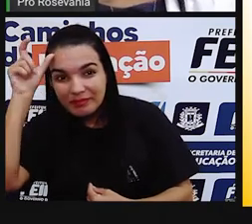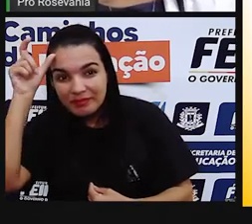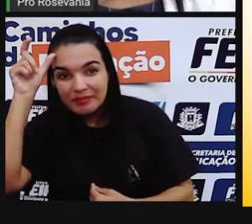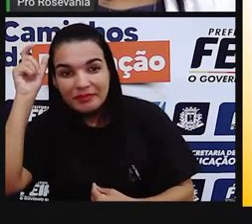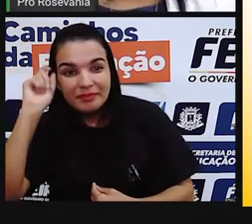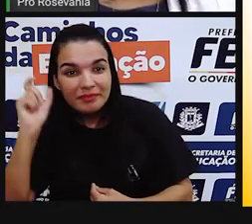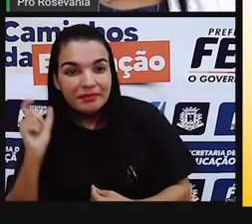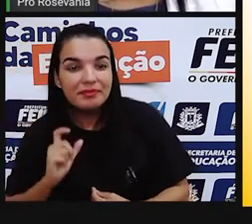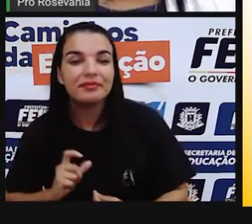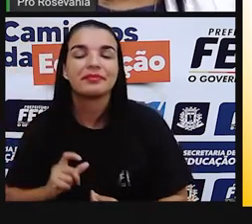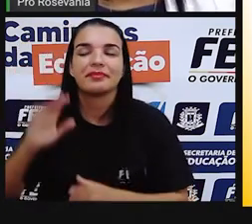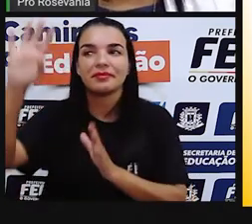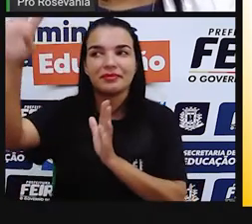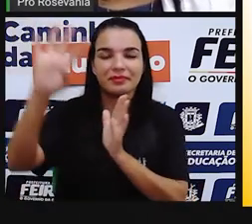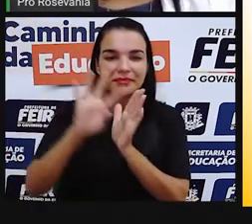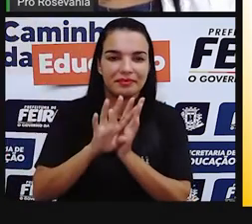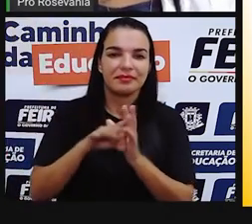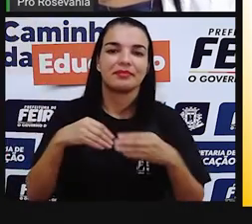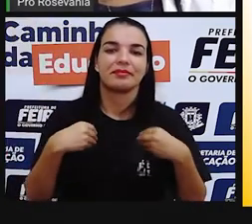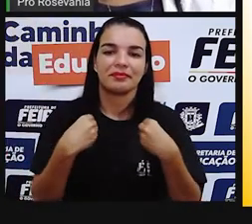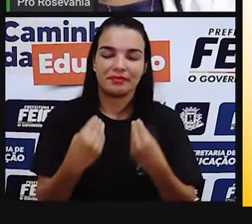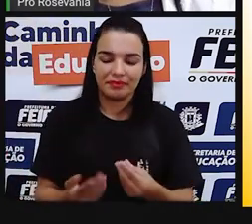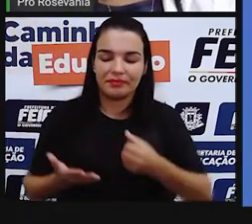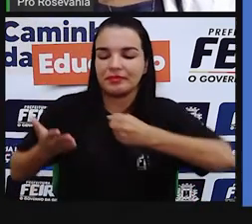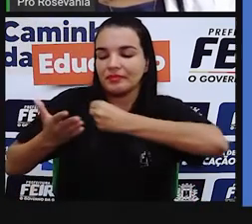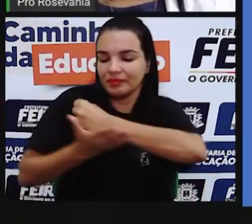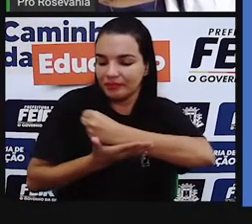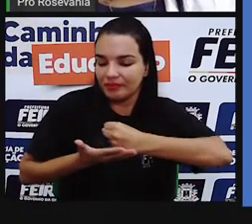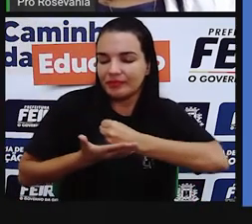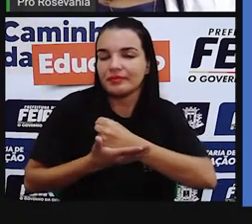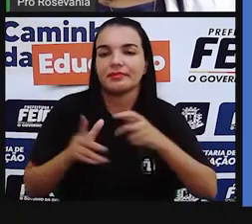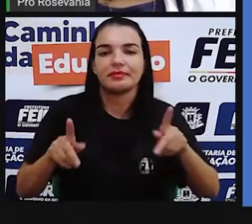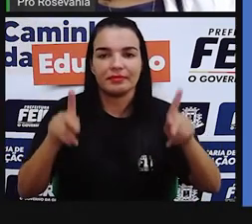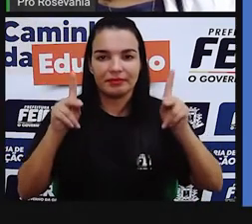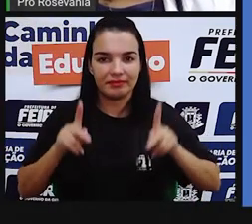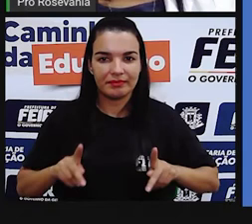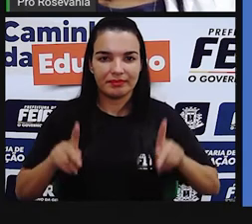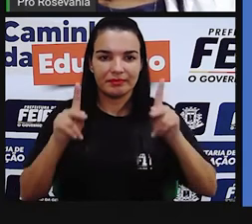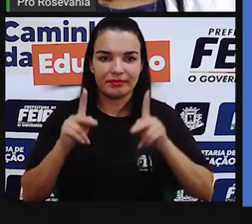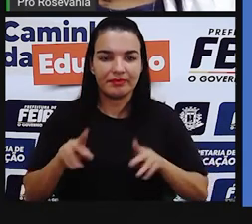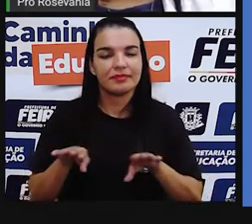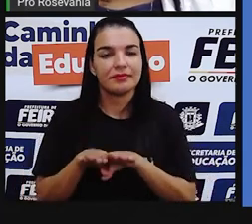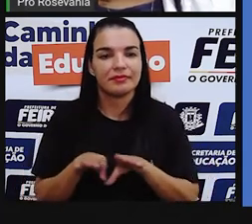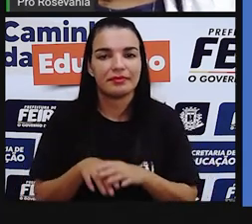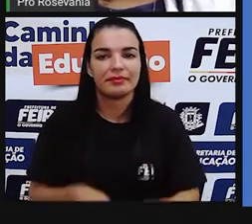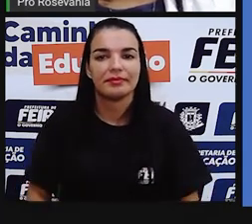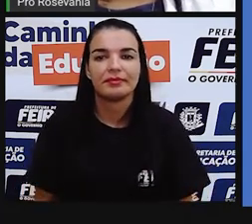levar exatamente como era antes, né. Aqui, falando um pouco, né,